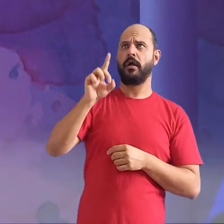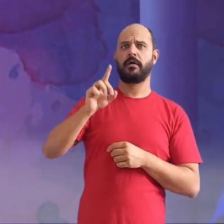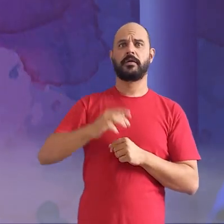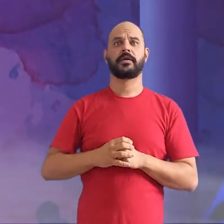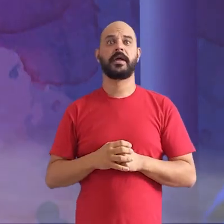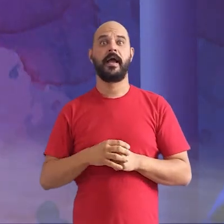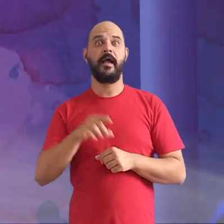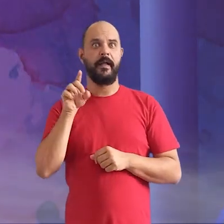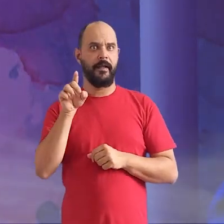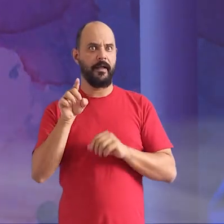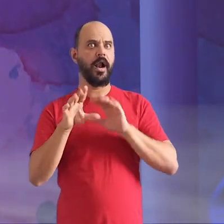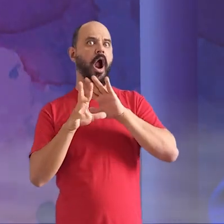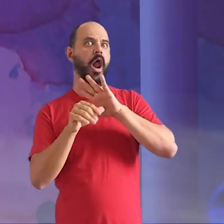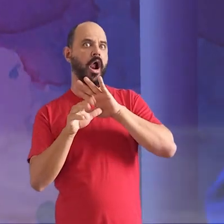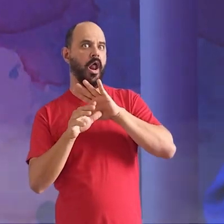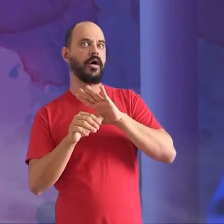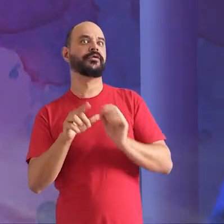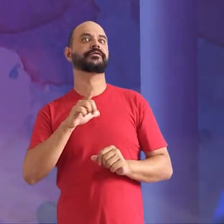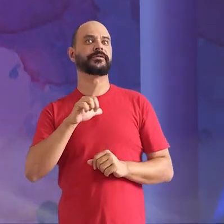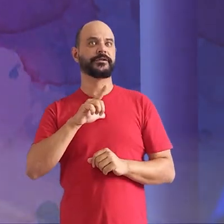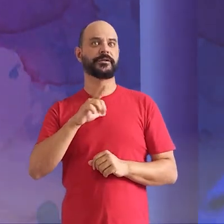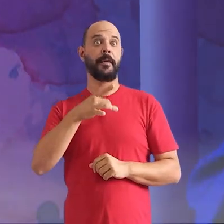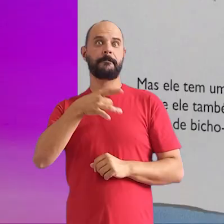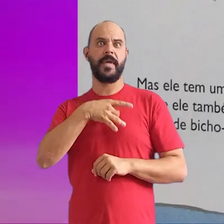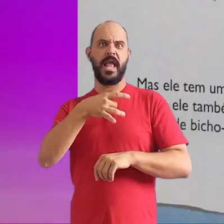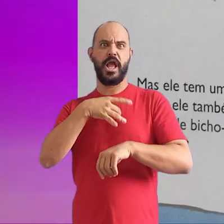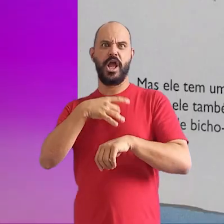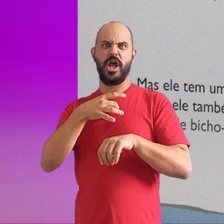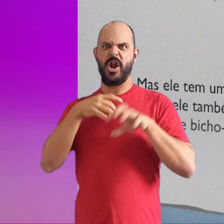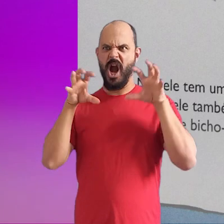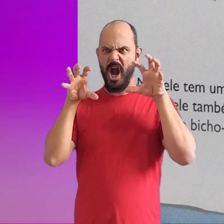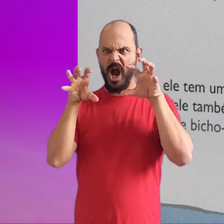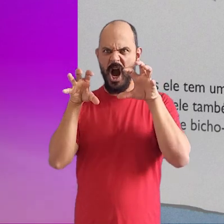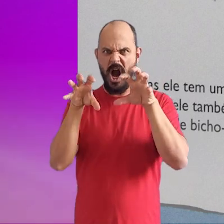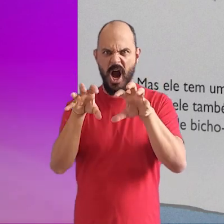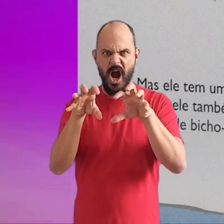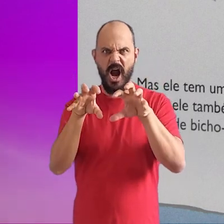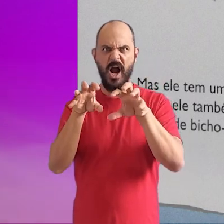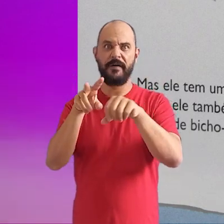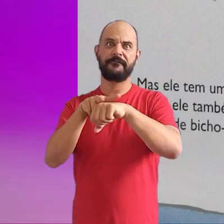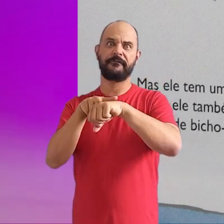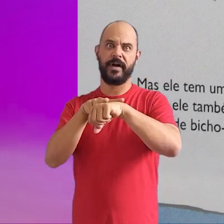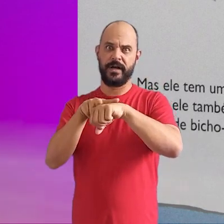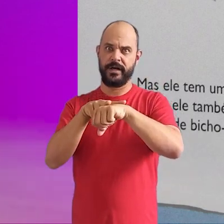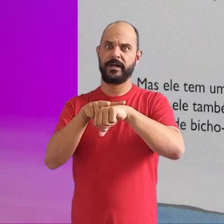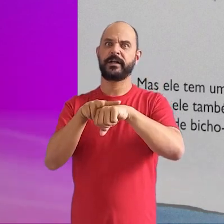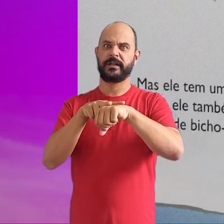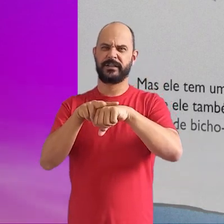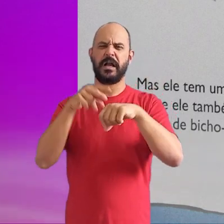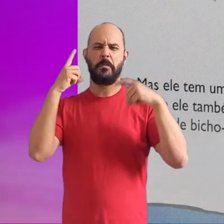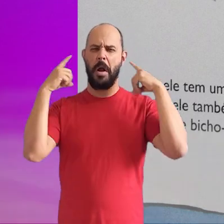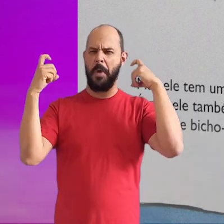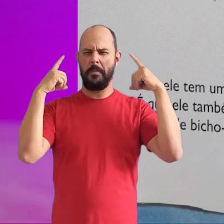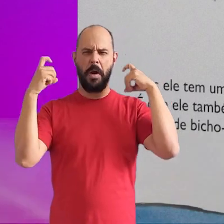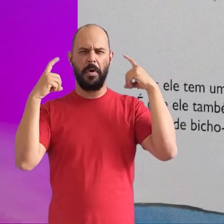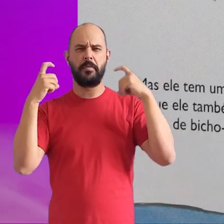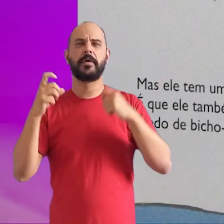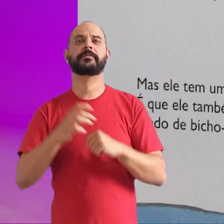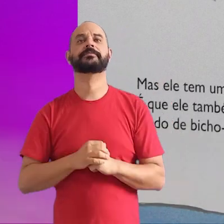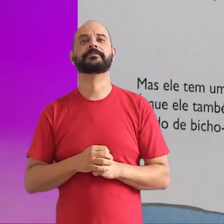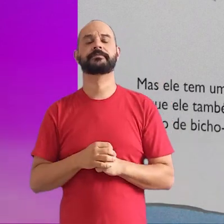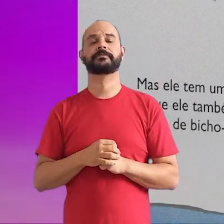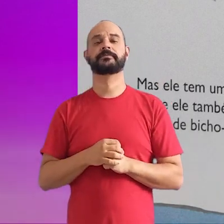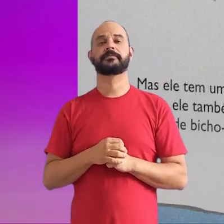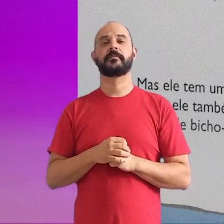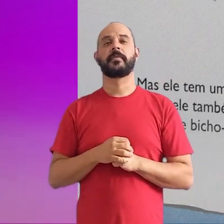E o bandido tinha um segredo. Ele tinha medo de bicho-papão, aquele chato que é mais barulhento ainda e